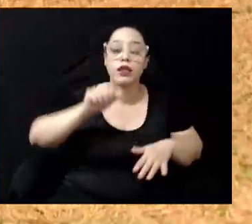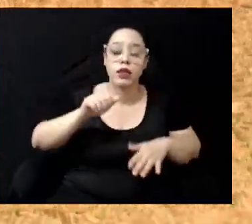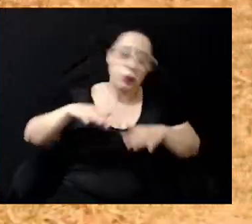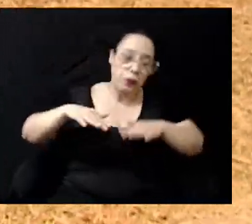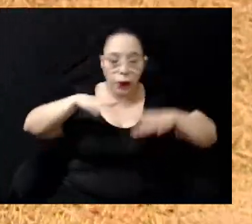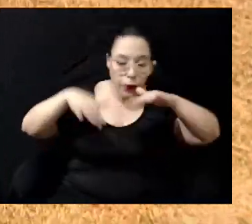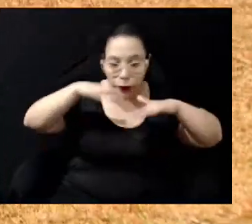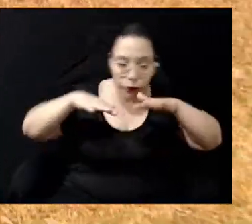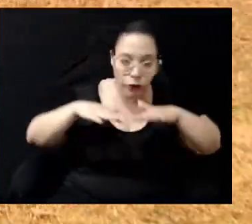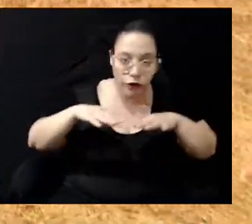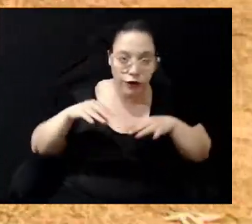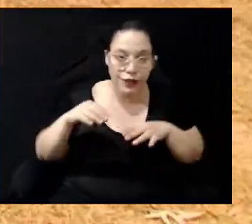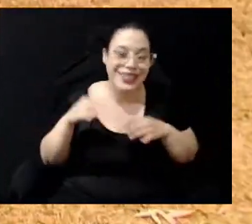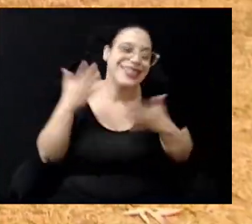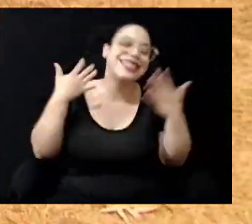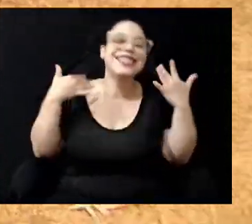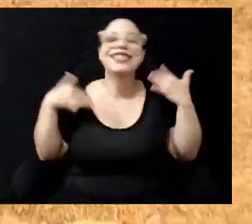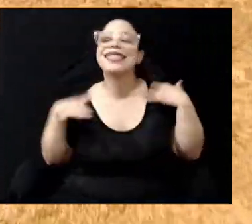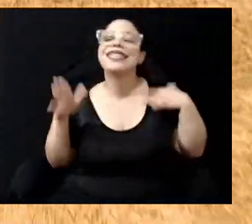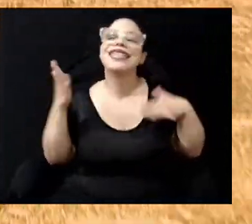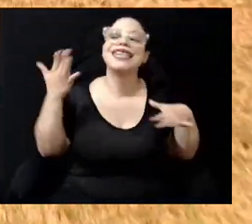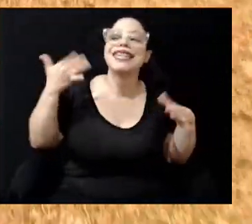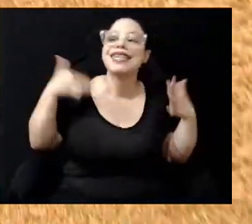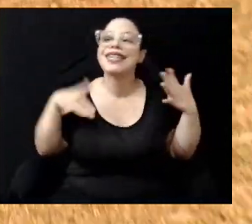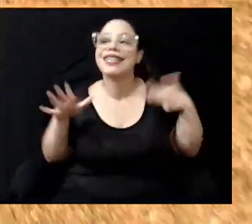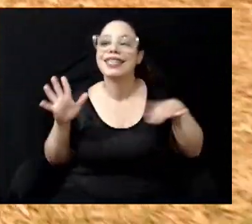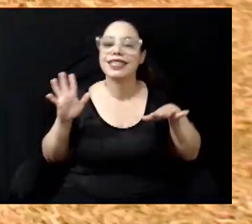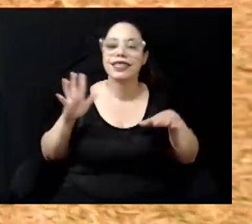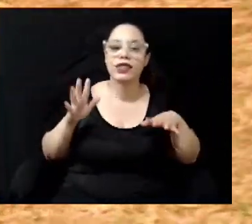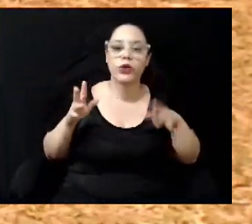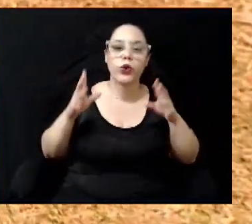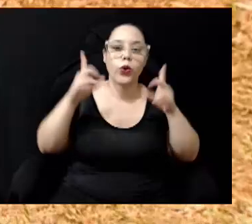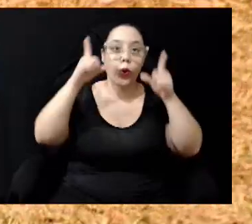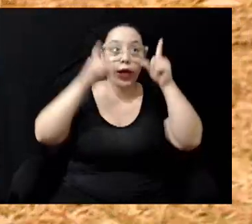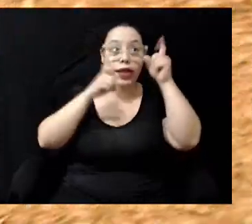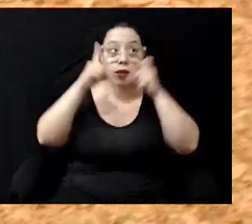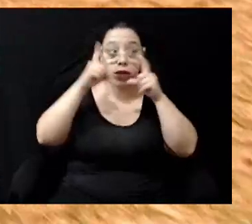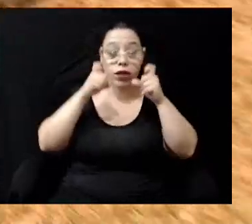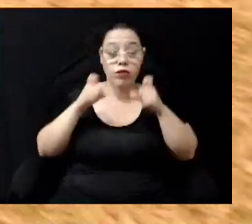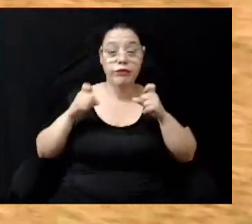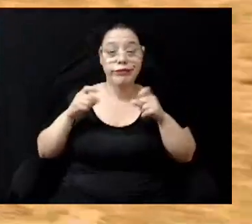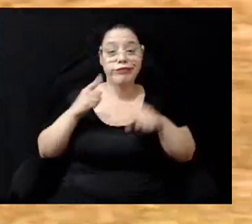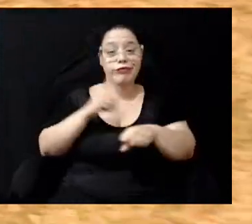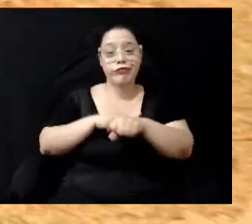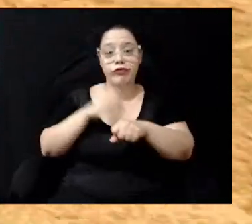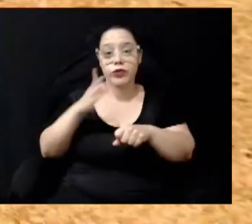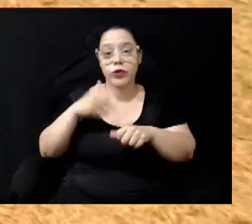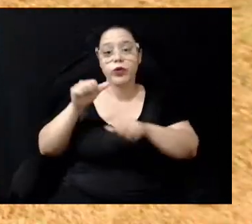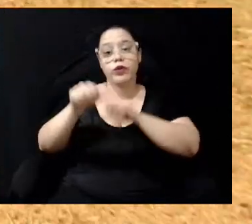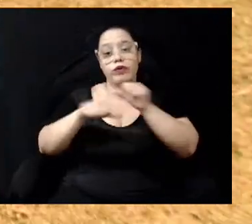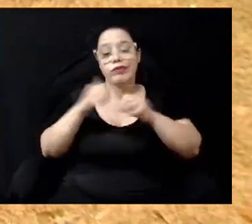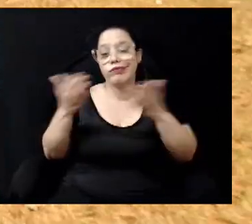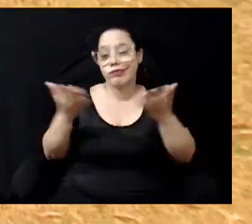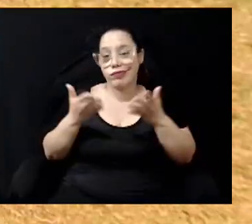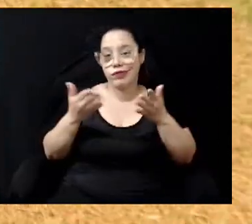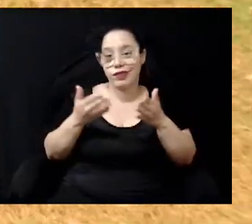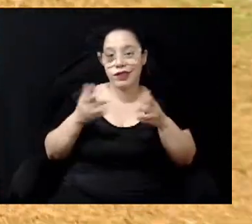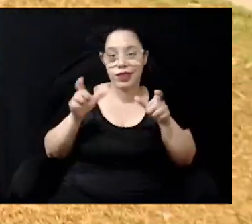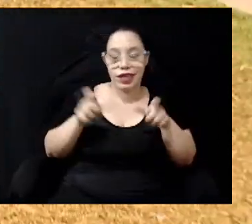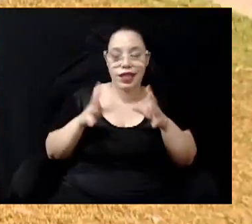mais alegre. E a expressão dela também, com o tempo ela foi mudando e hoje ela está esse ser lindo,